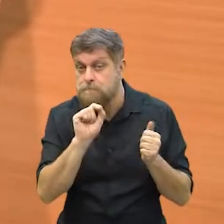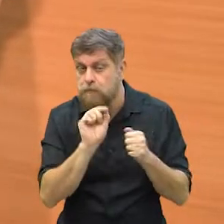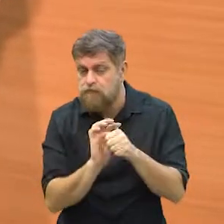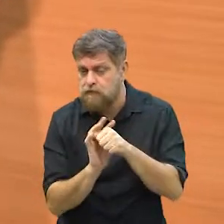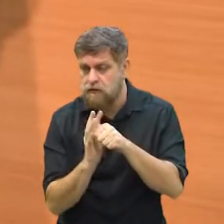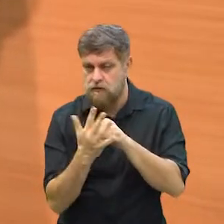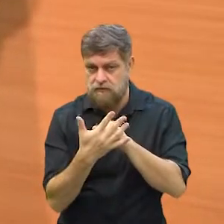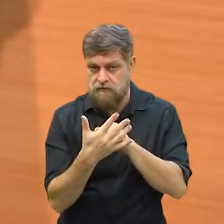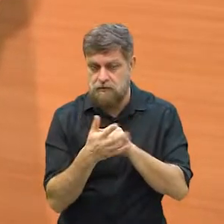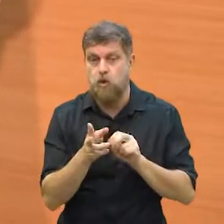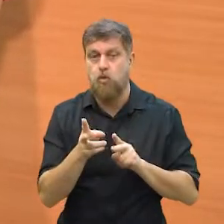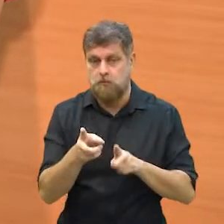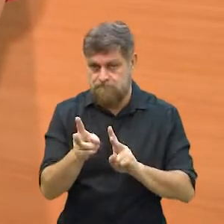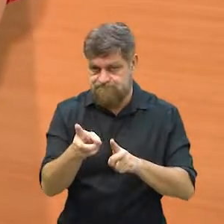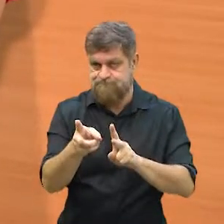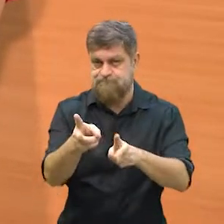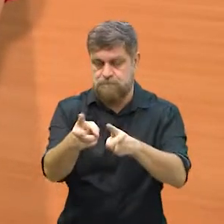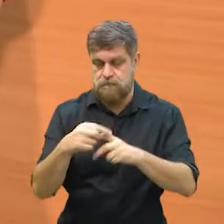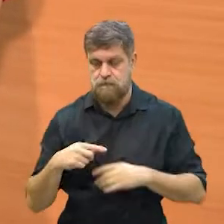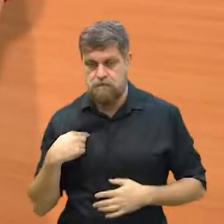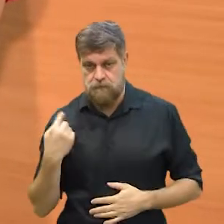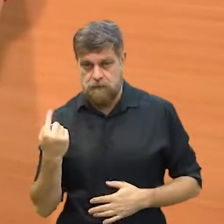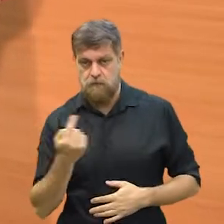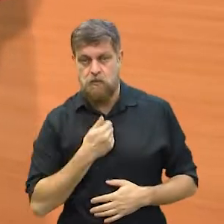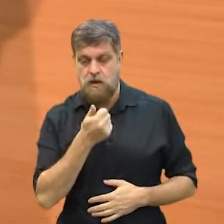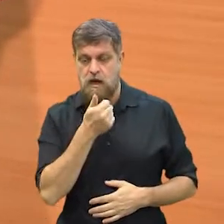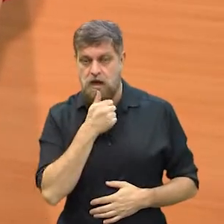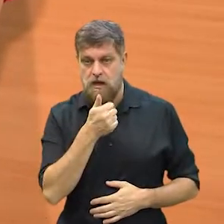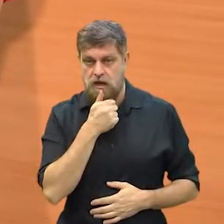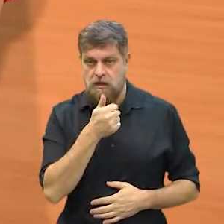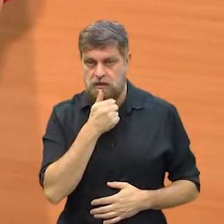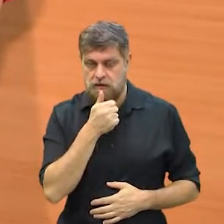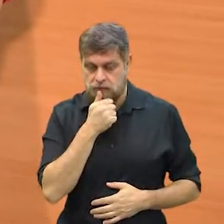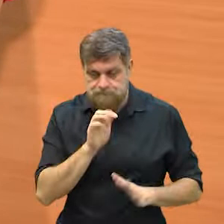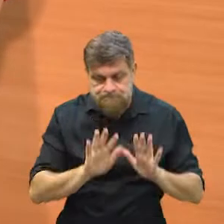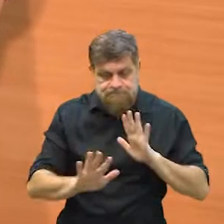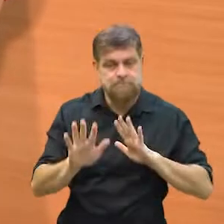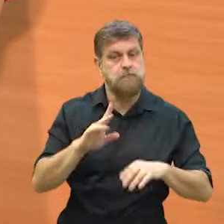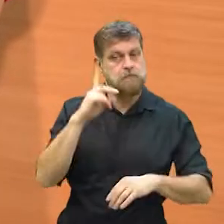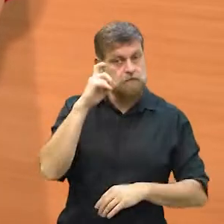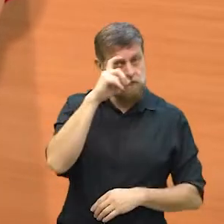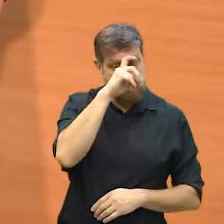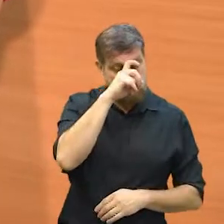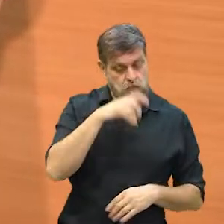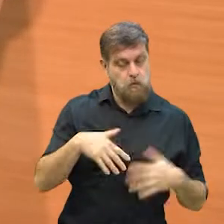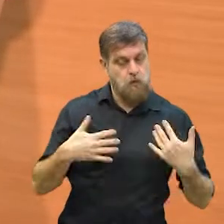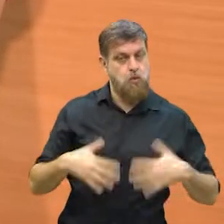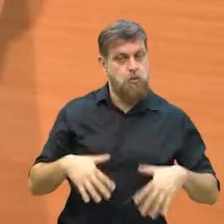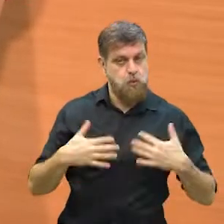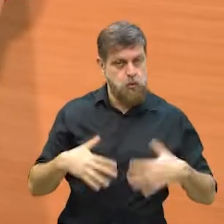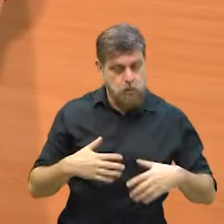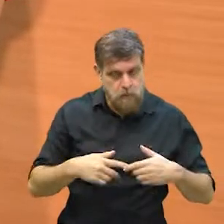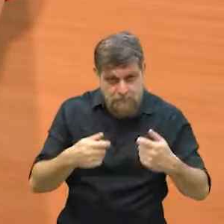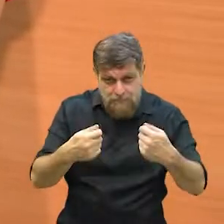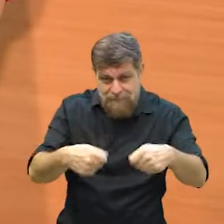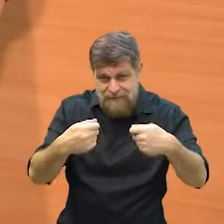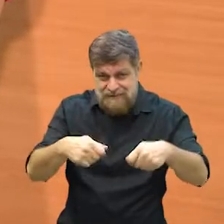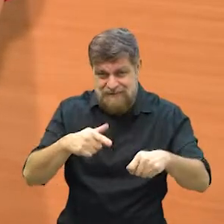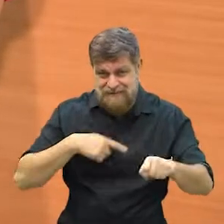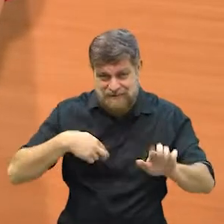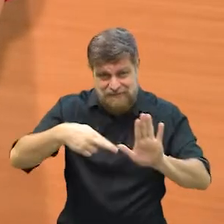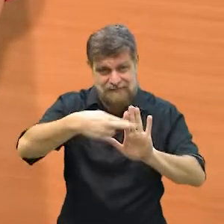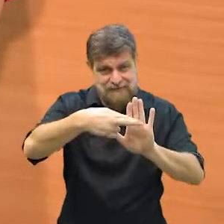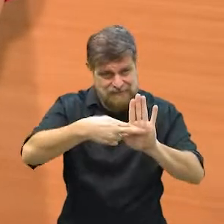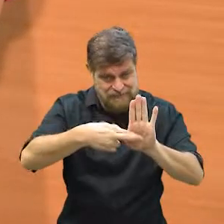pandemia ela permanece e que nós estamos ainda numa situação difícil e que vai ser